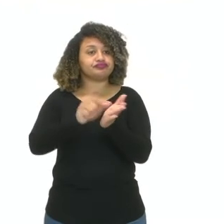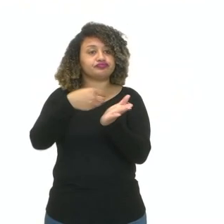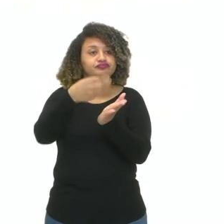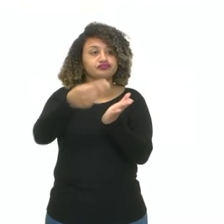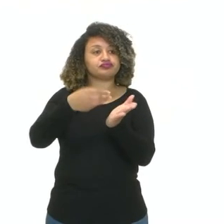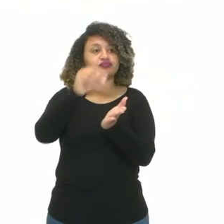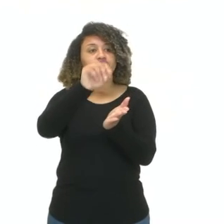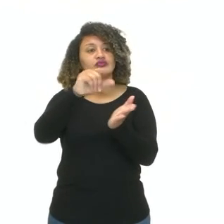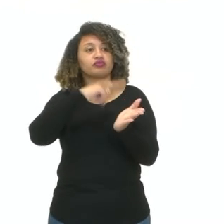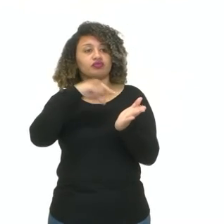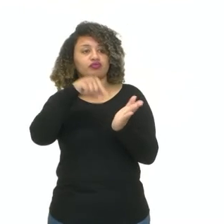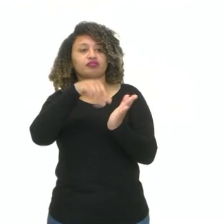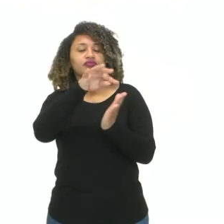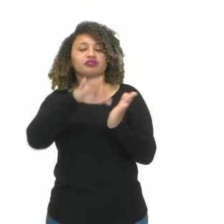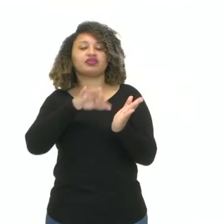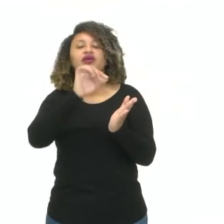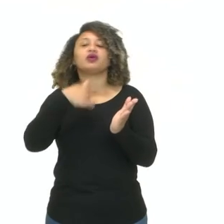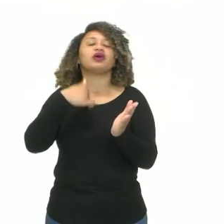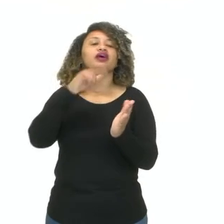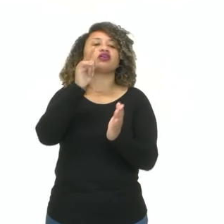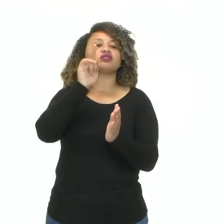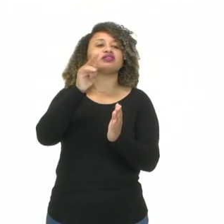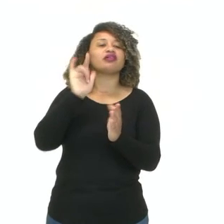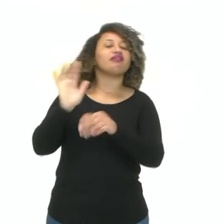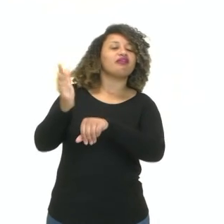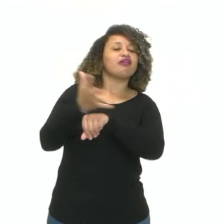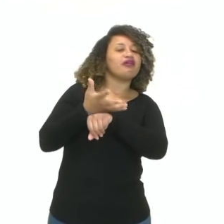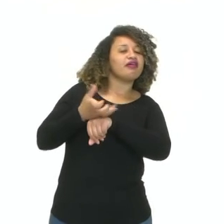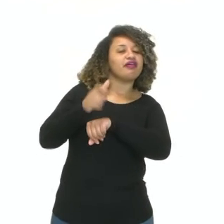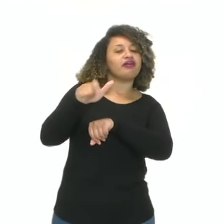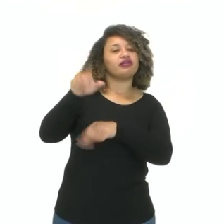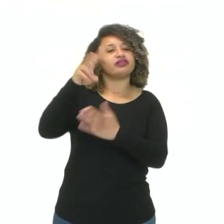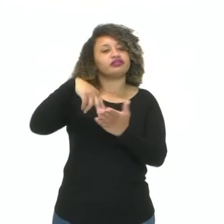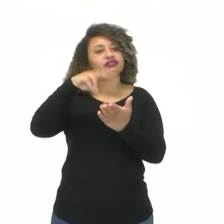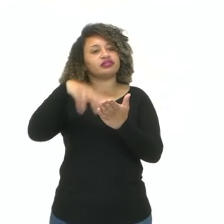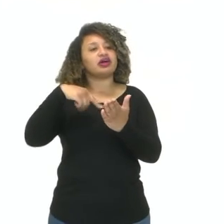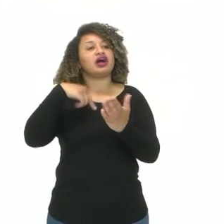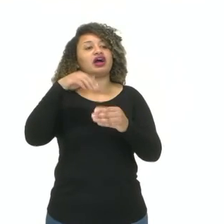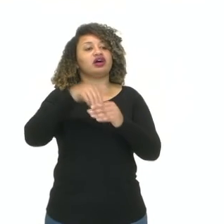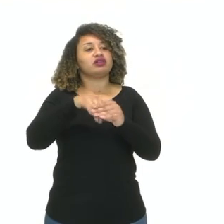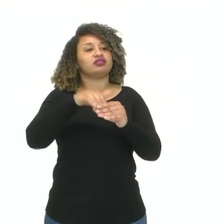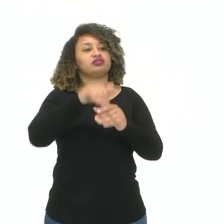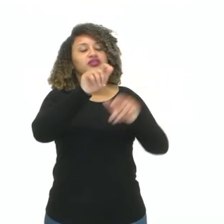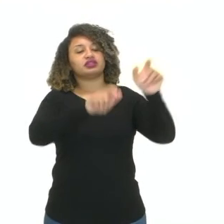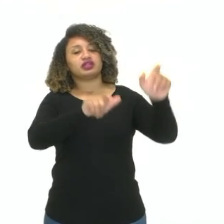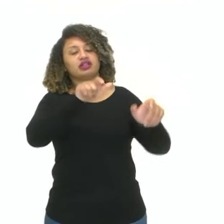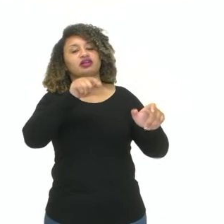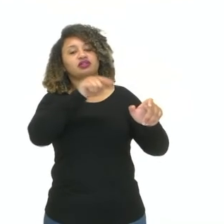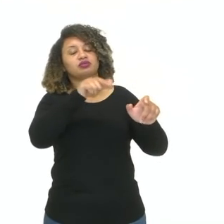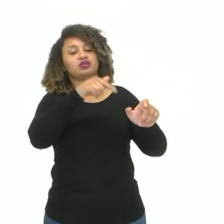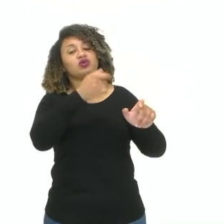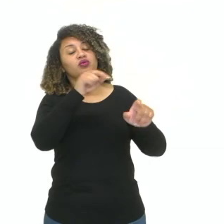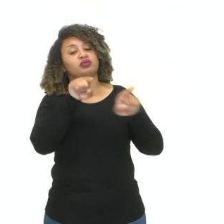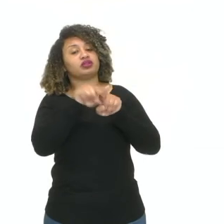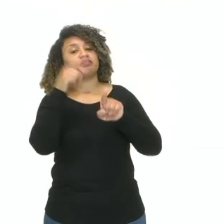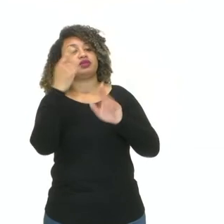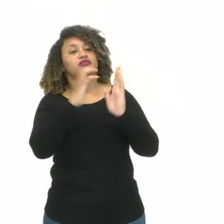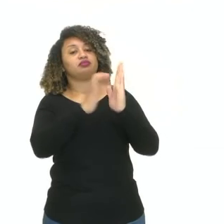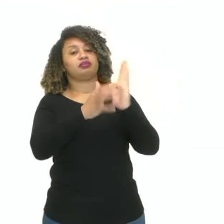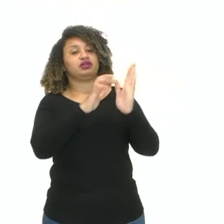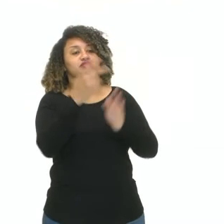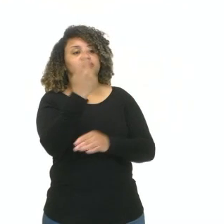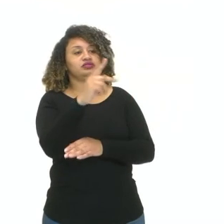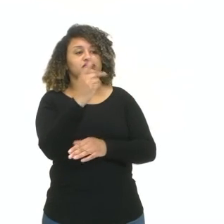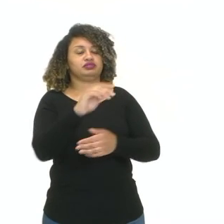apologia é construída com a intenção de convencer o leitor a votar no candidato e seu partido.